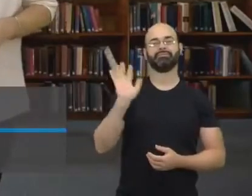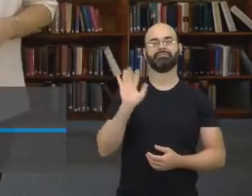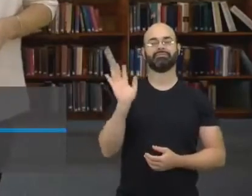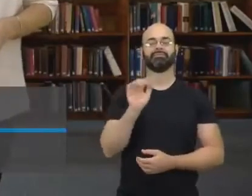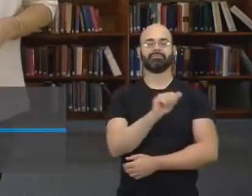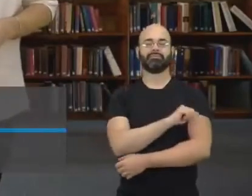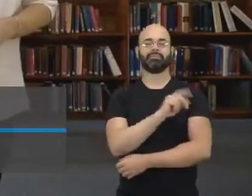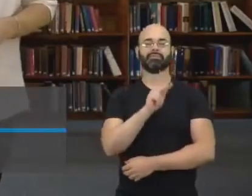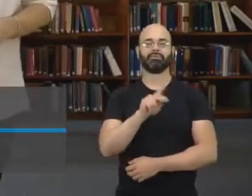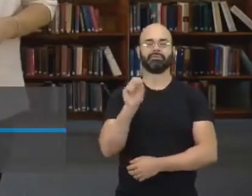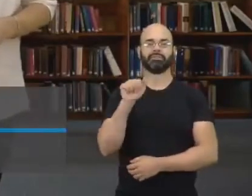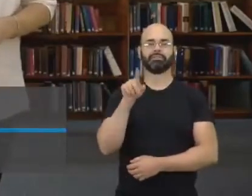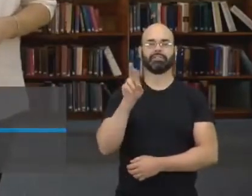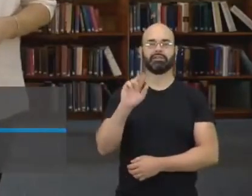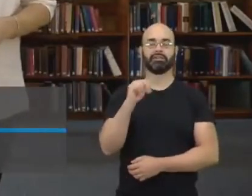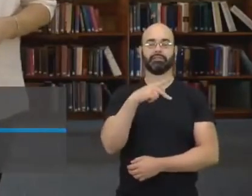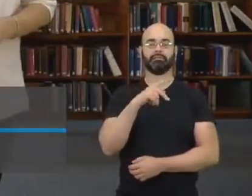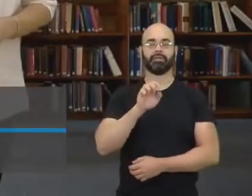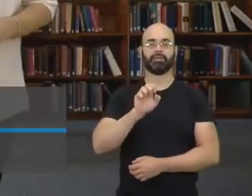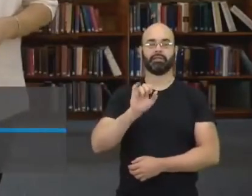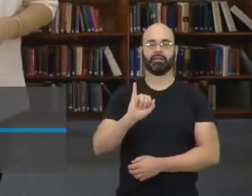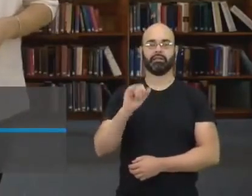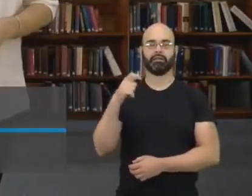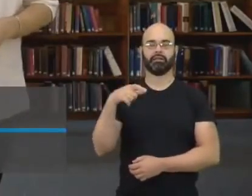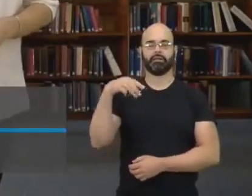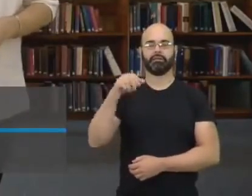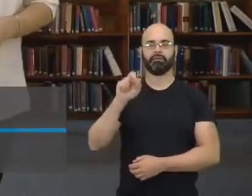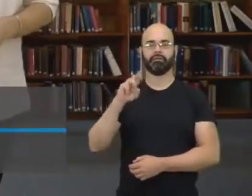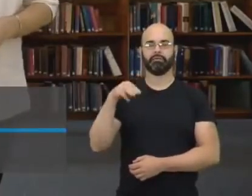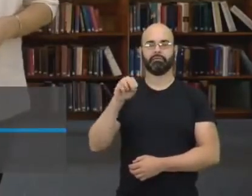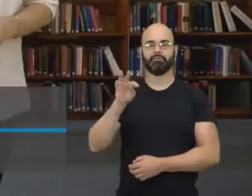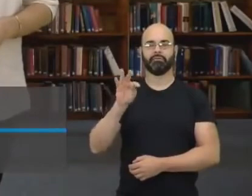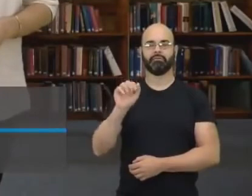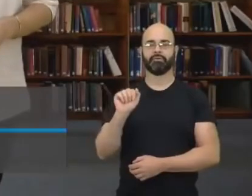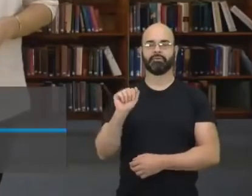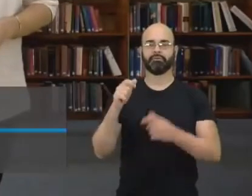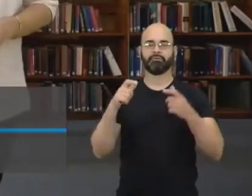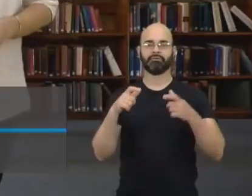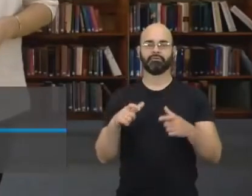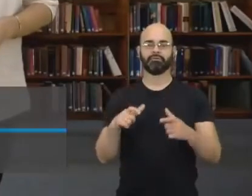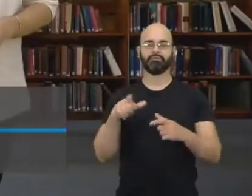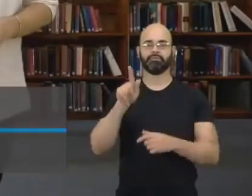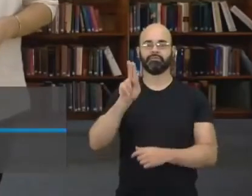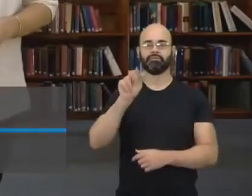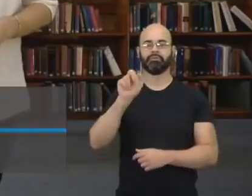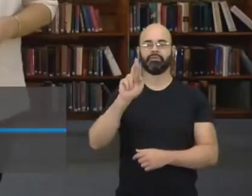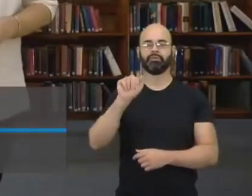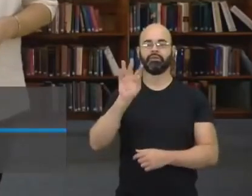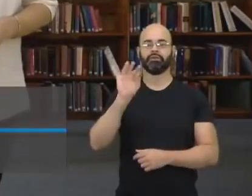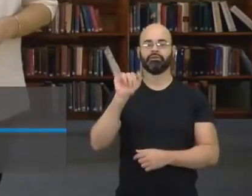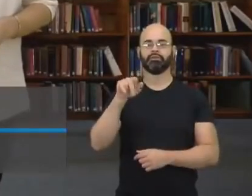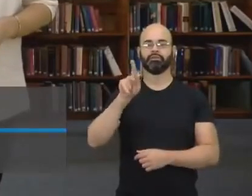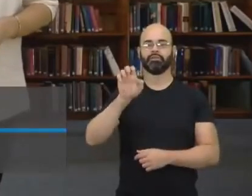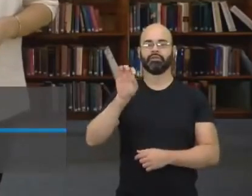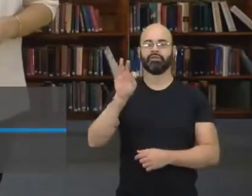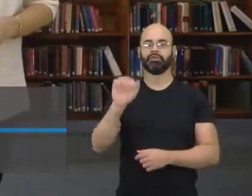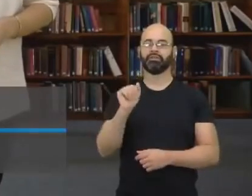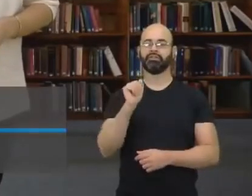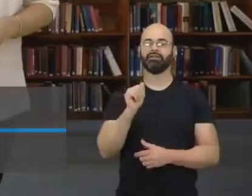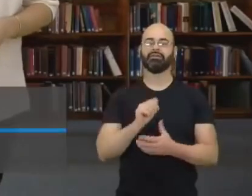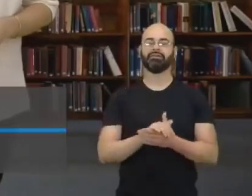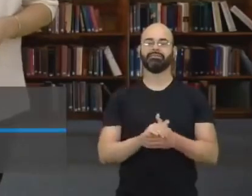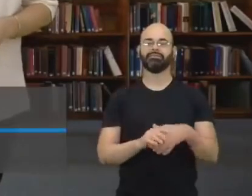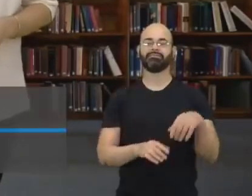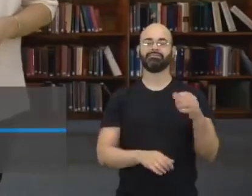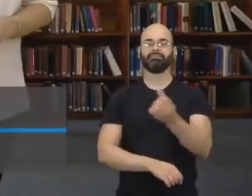Sandra, lá da PEI Diná Mota Ruinha, da cidade de Guaratinguetá. Então, um alô, bom dia e